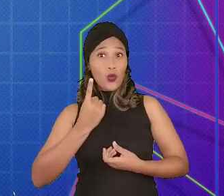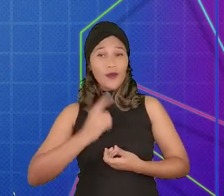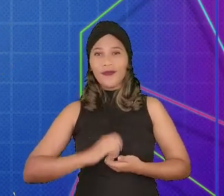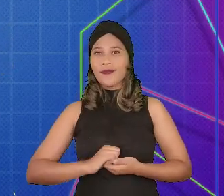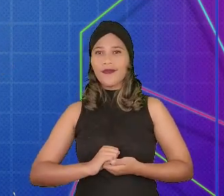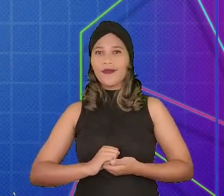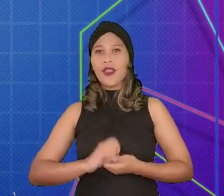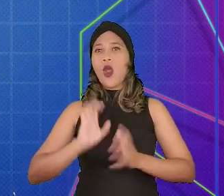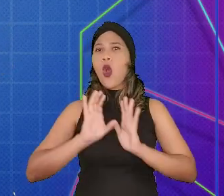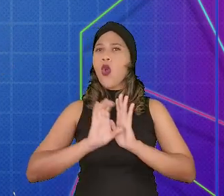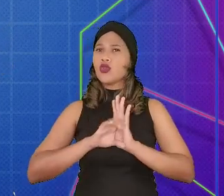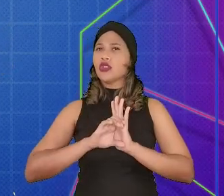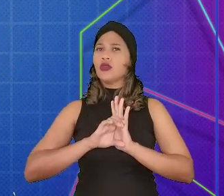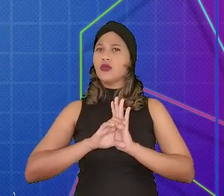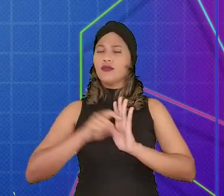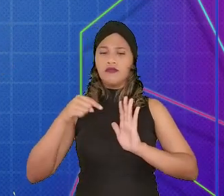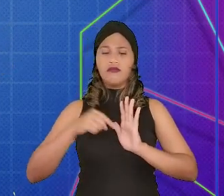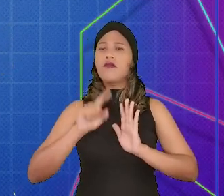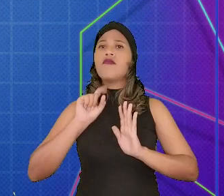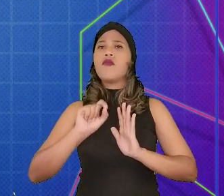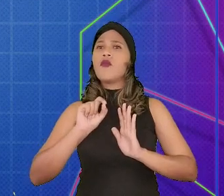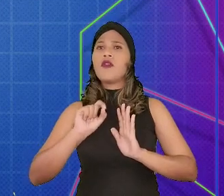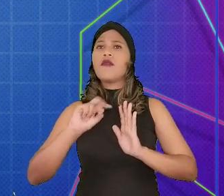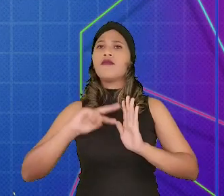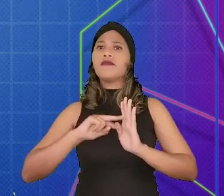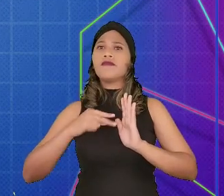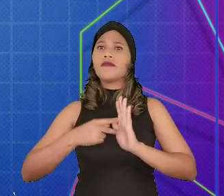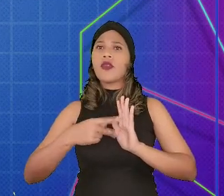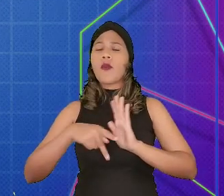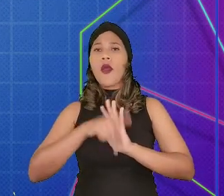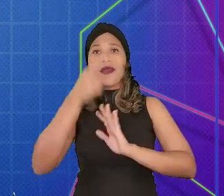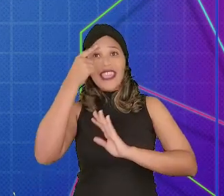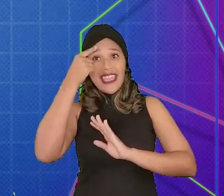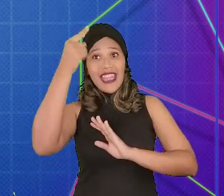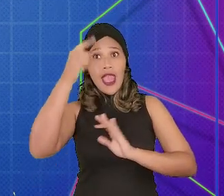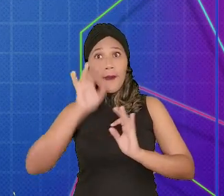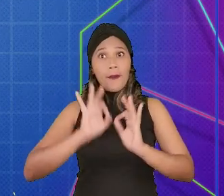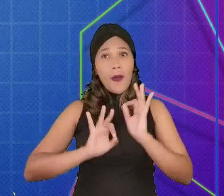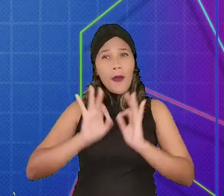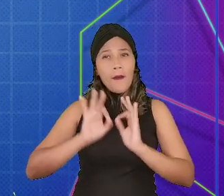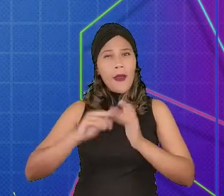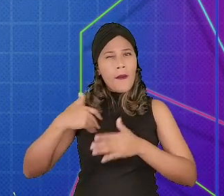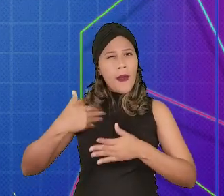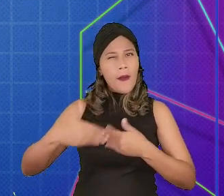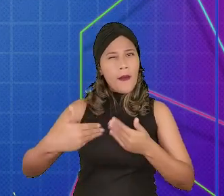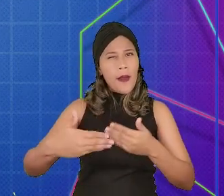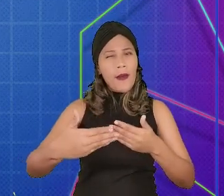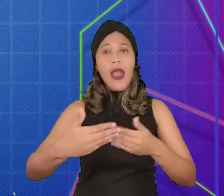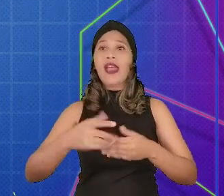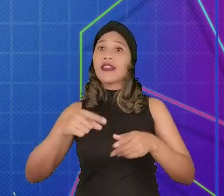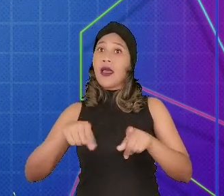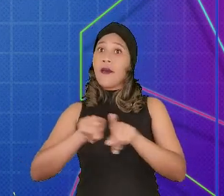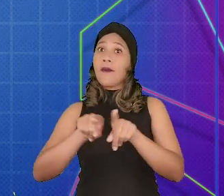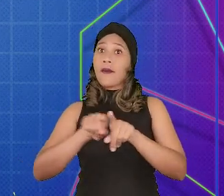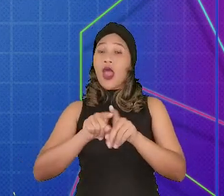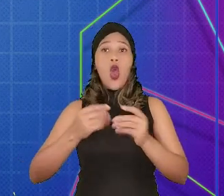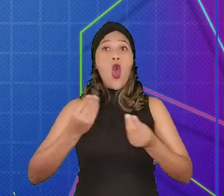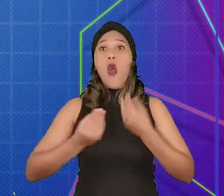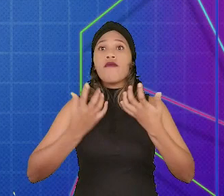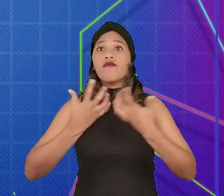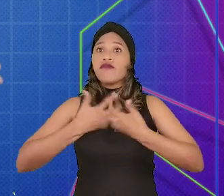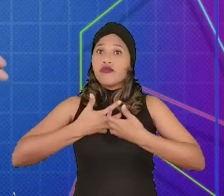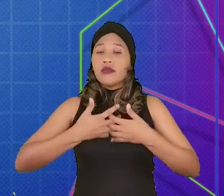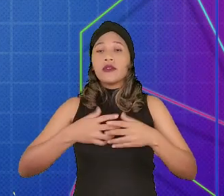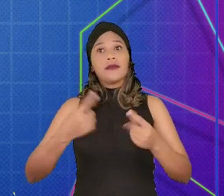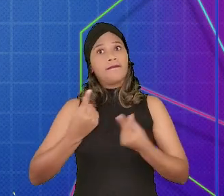Etapa 1: conceito. O conceito trata da parte em que a ideia do game é elaborada, assim como sua utilidade